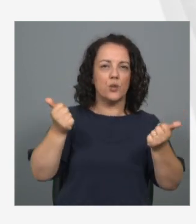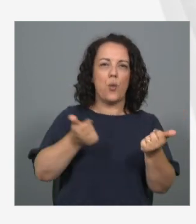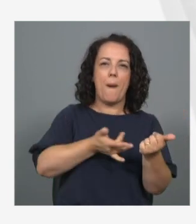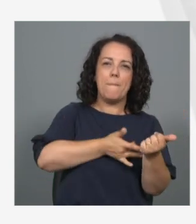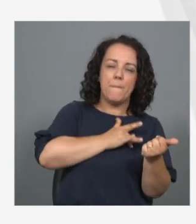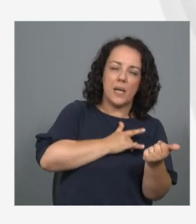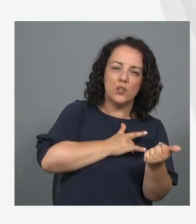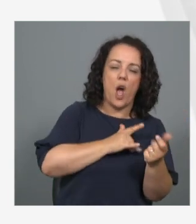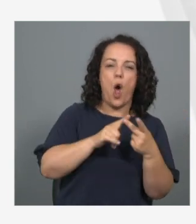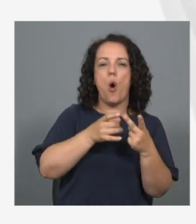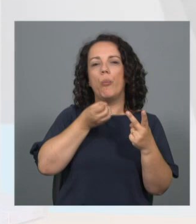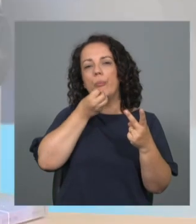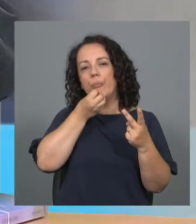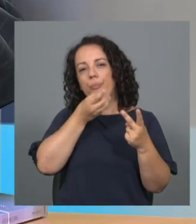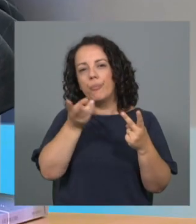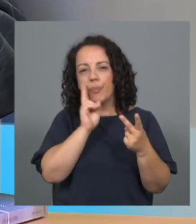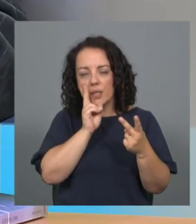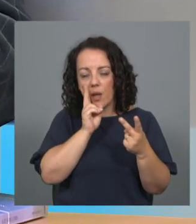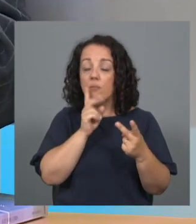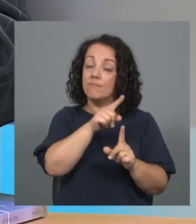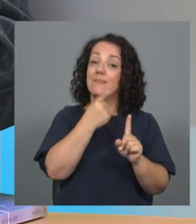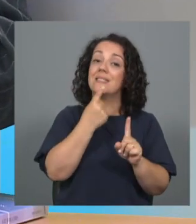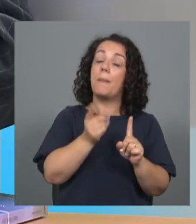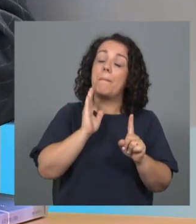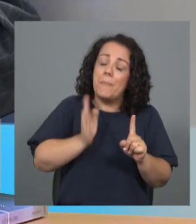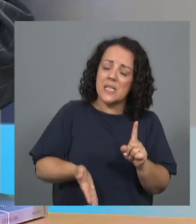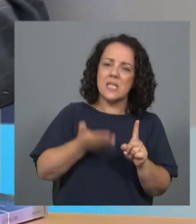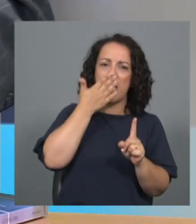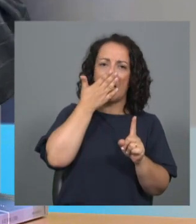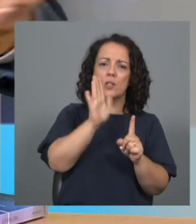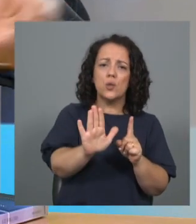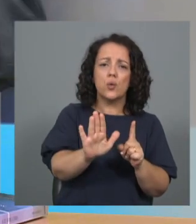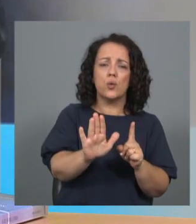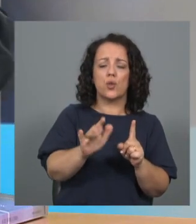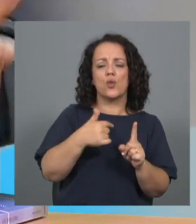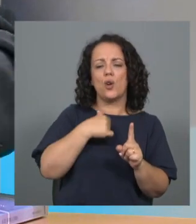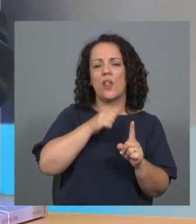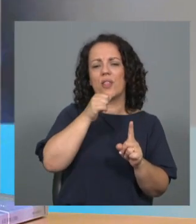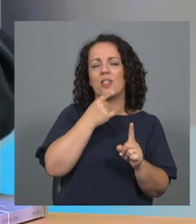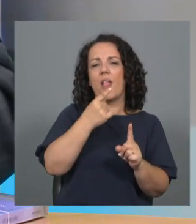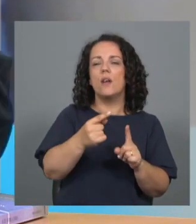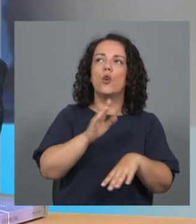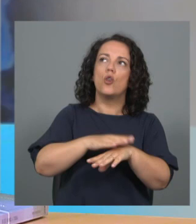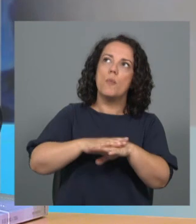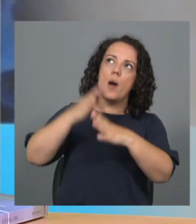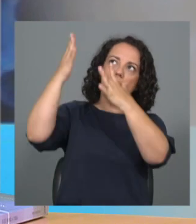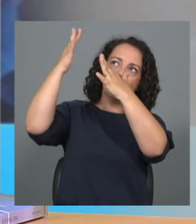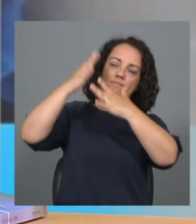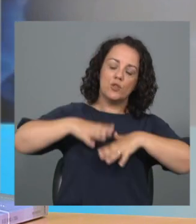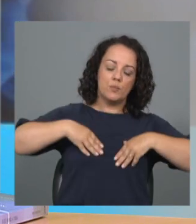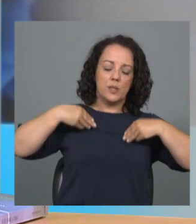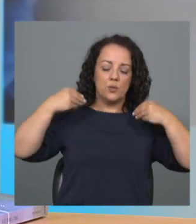por dizer que eles têm de ter atitudes que são, no fundo, aquilo que nós chamamos os frutos do Espírito Santo, o perdão, a